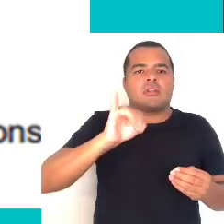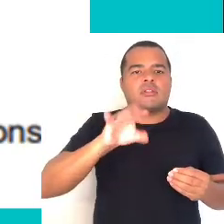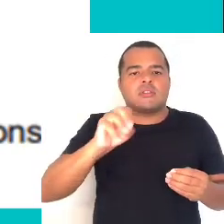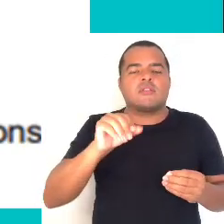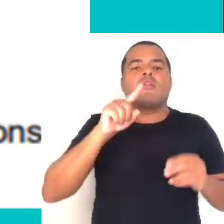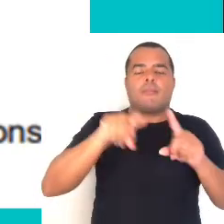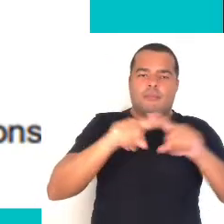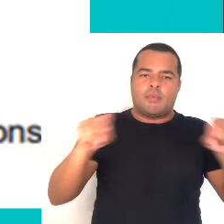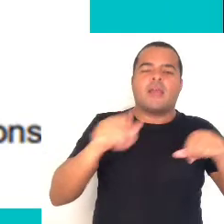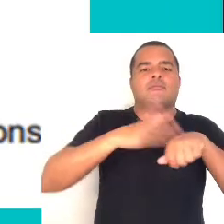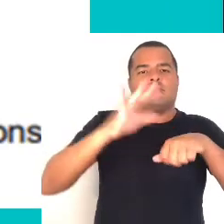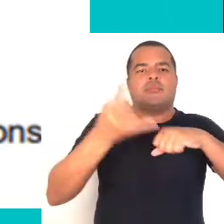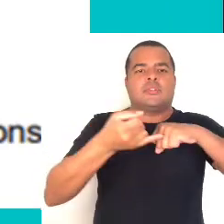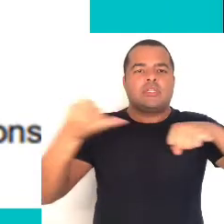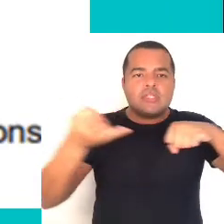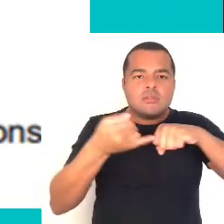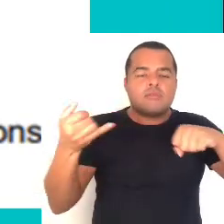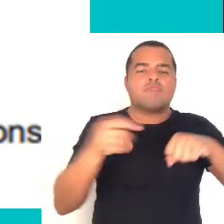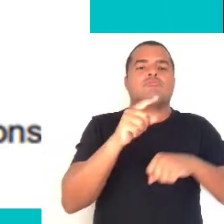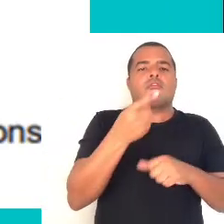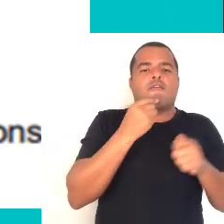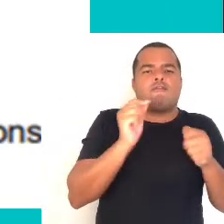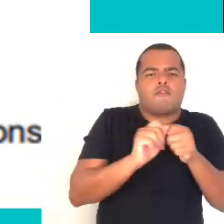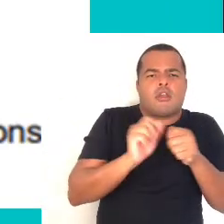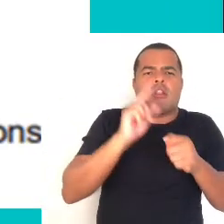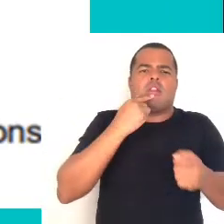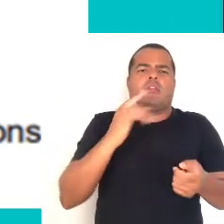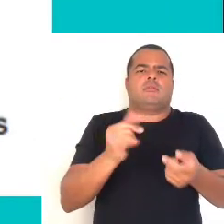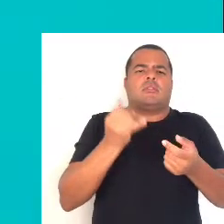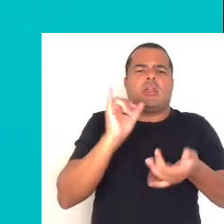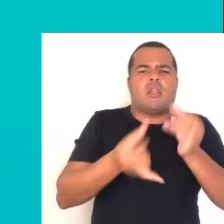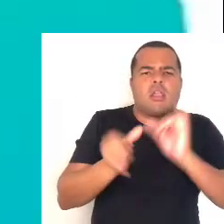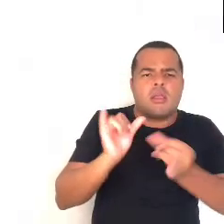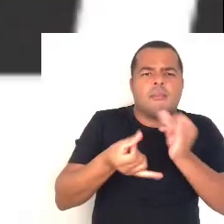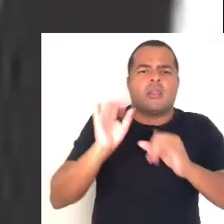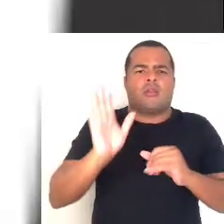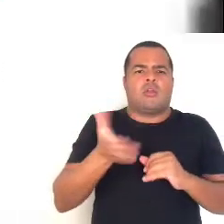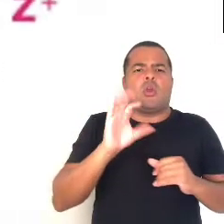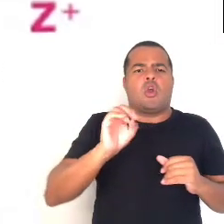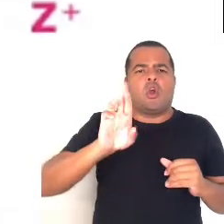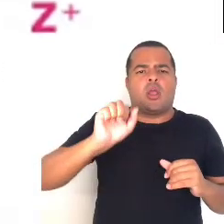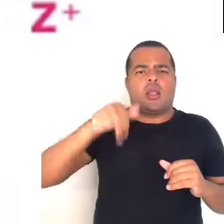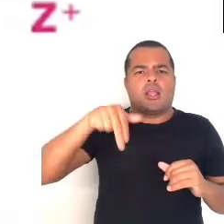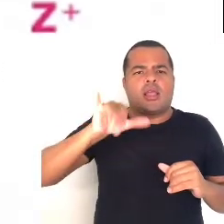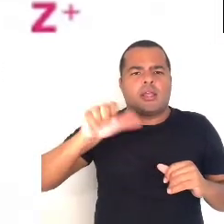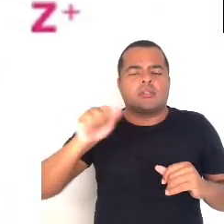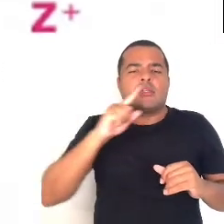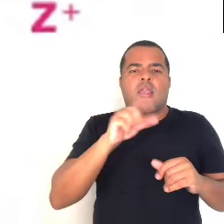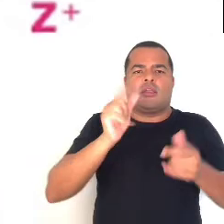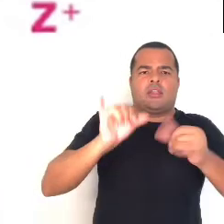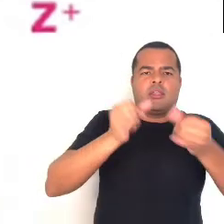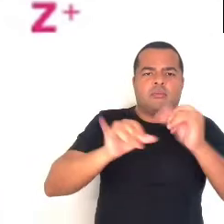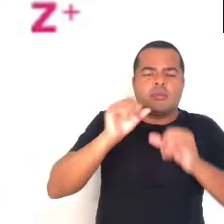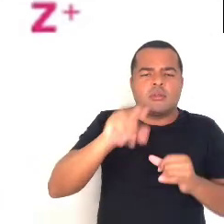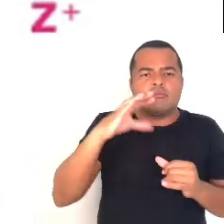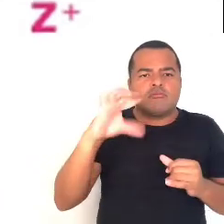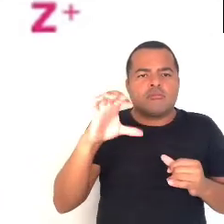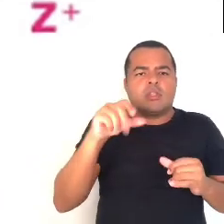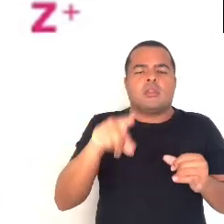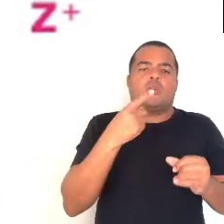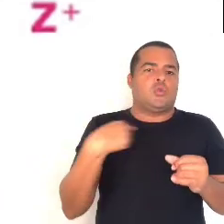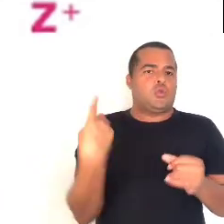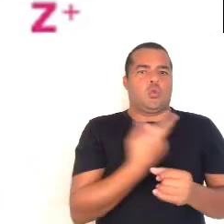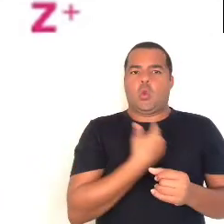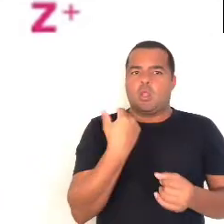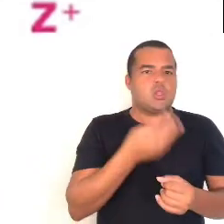esse processo vai envolver a formação de íons. E aí, quando a gente fala da química, que é a química orgânica, que é a química do carbono,